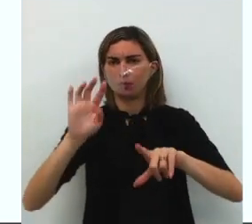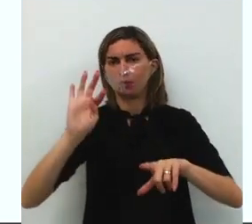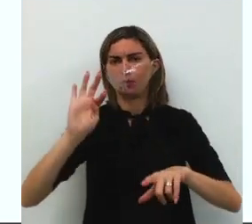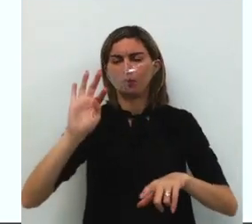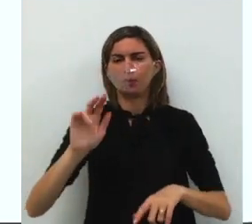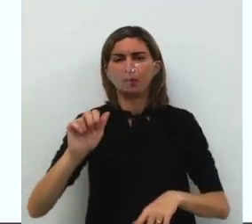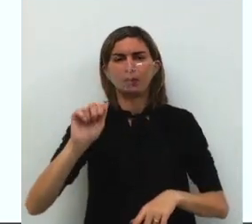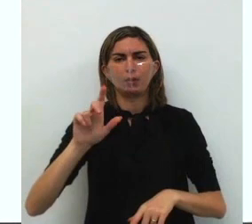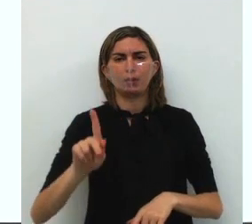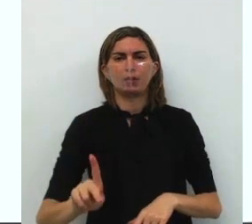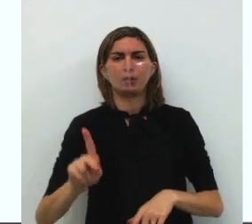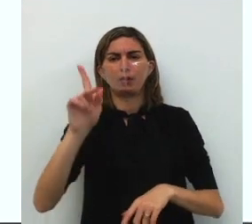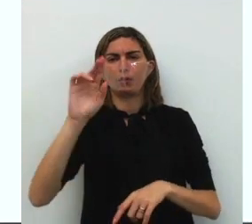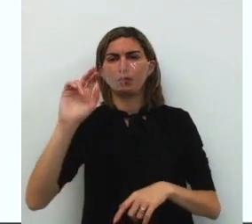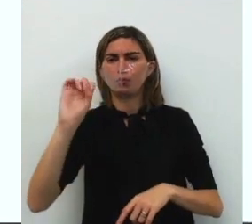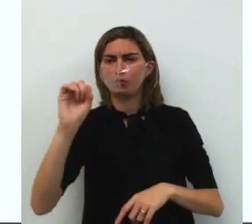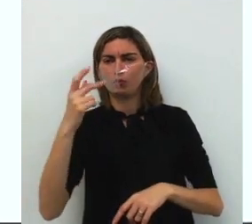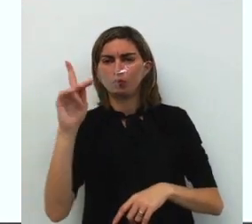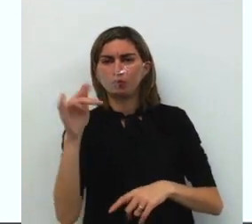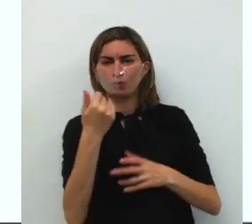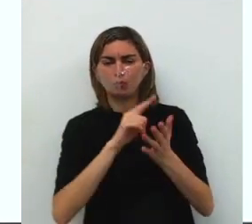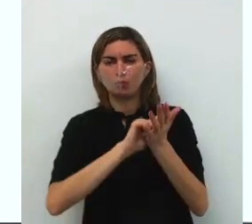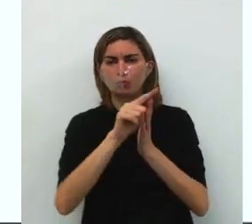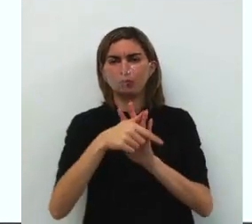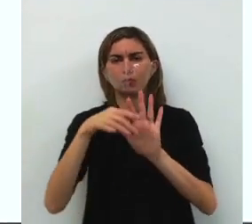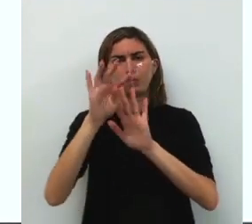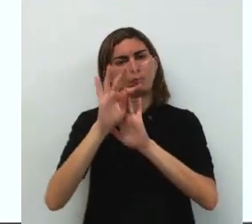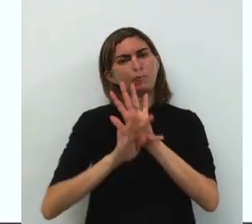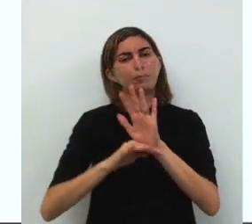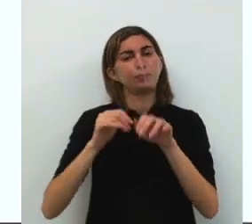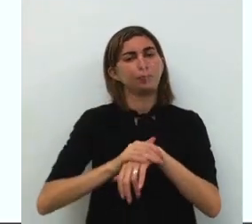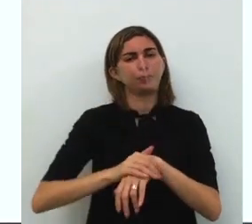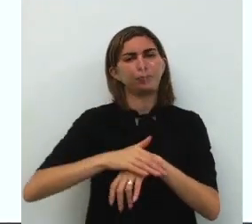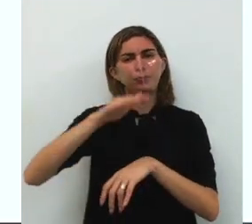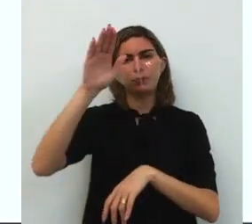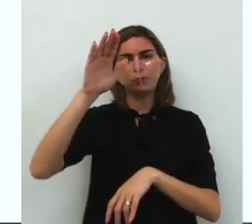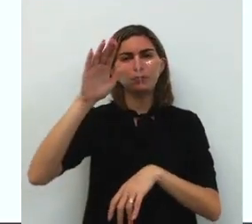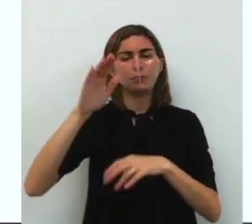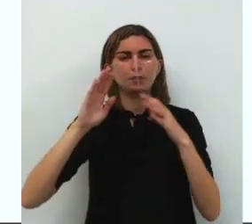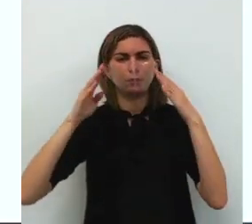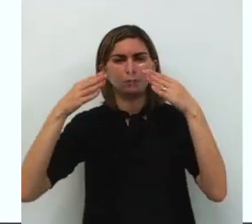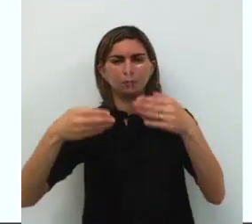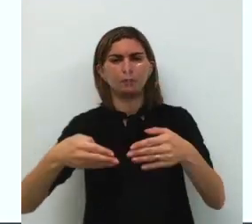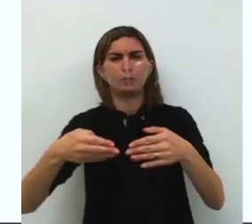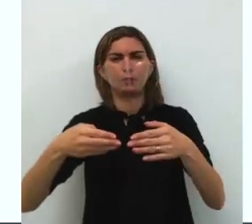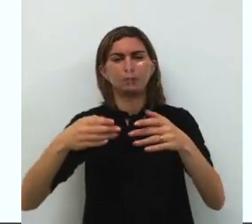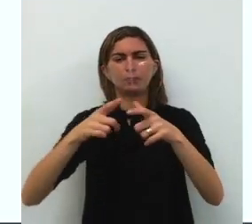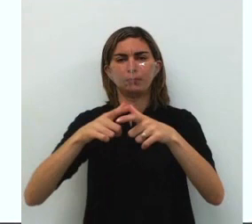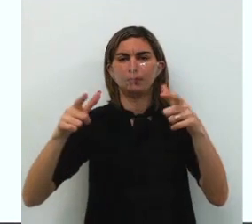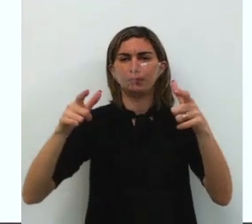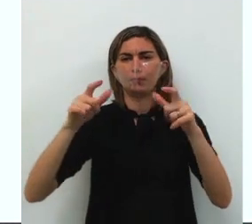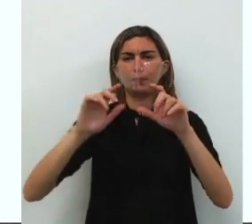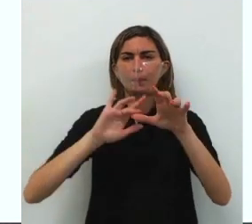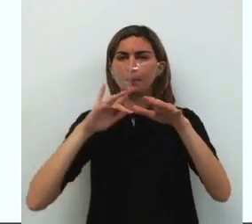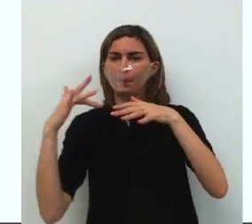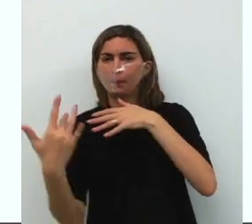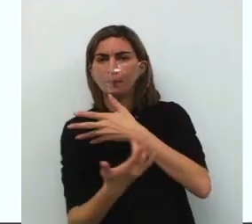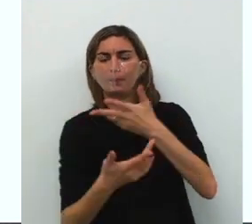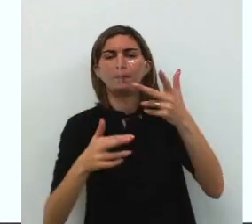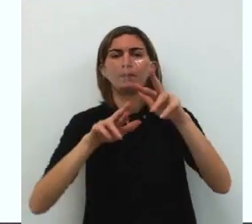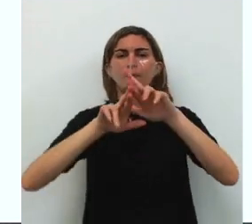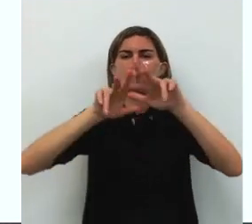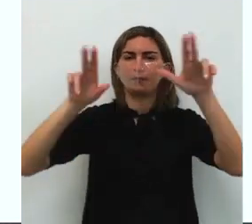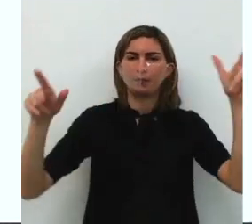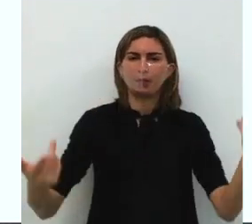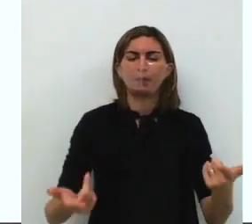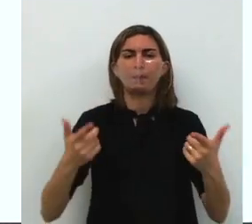é um gênero textual que é mais dedicado ao quê? Às grandes mídias.